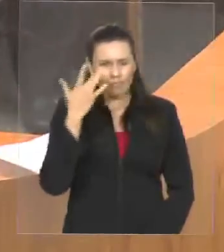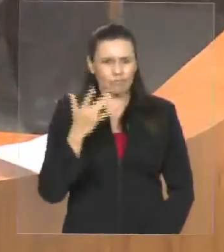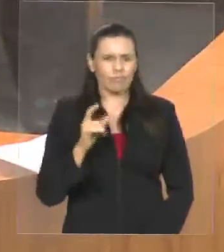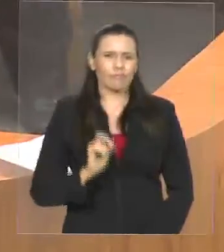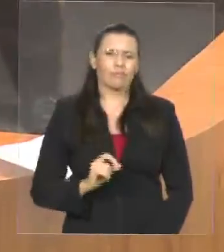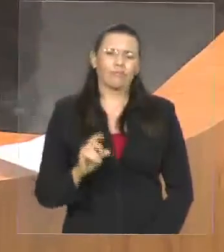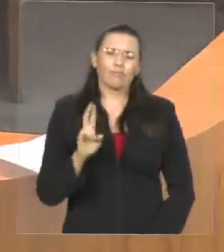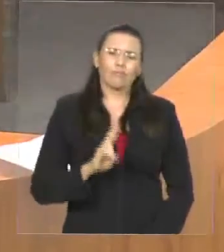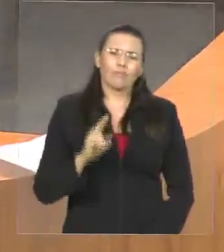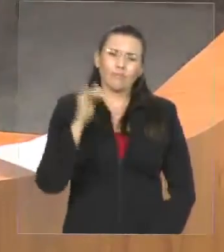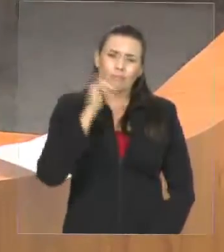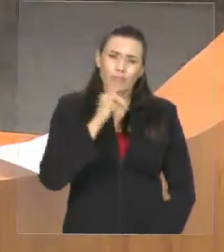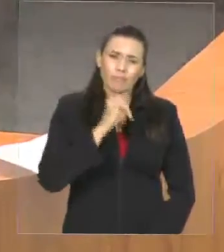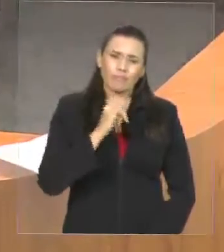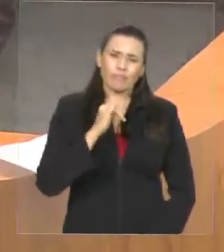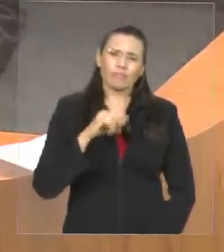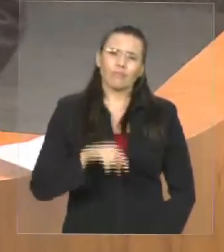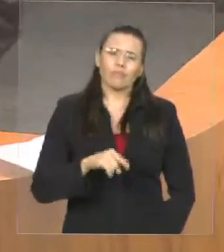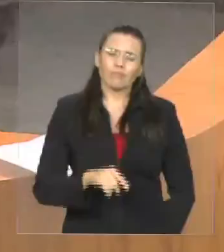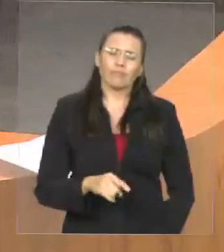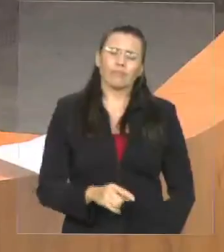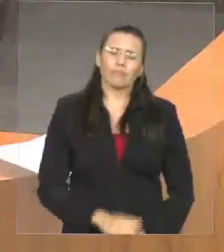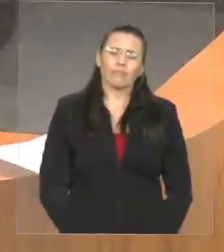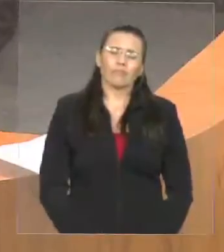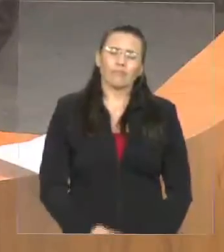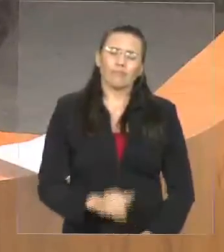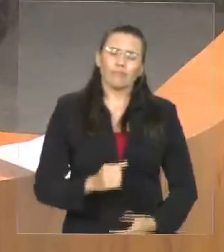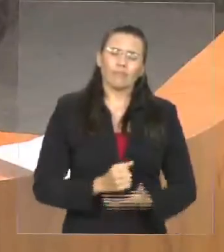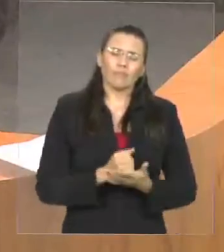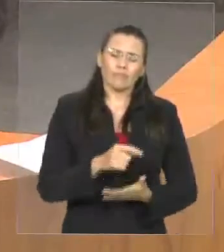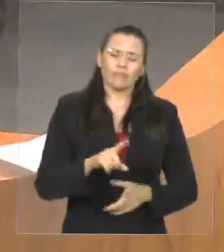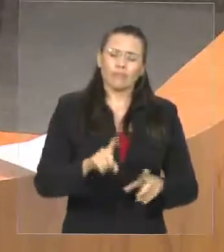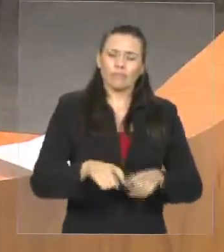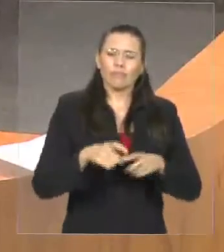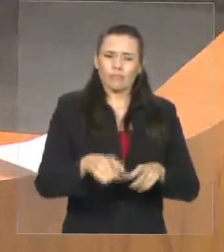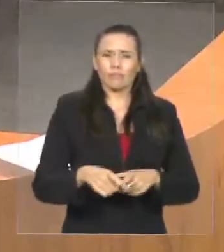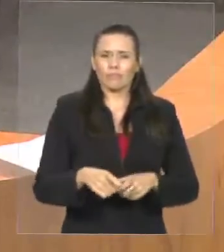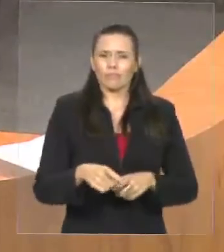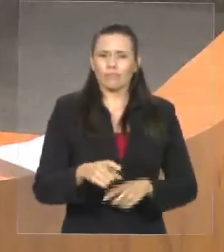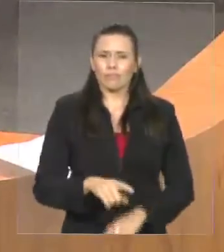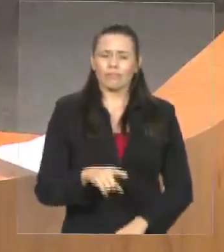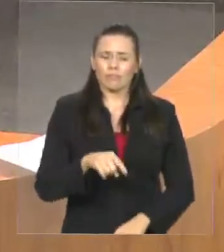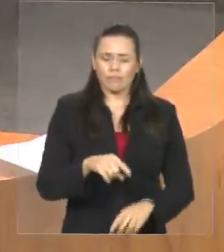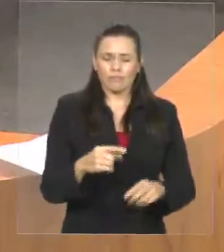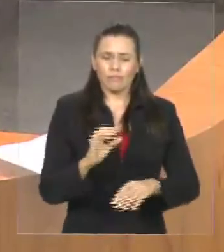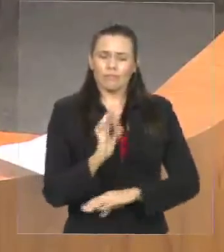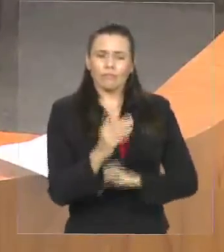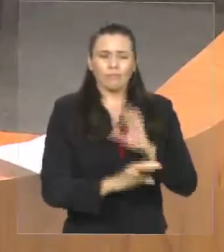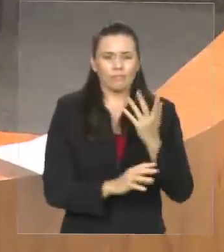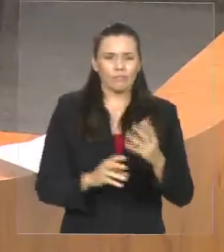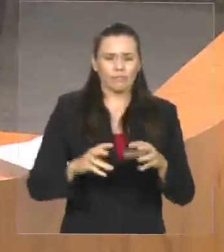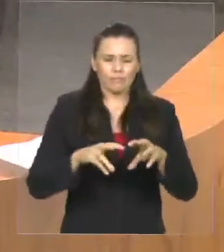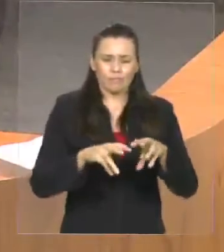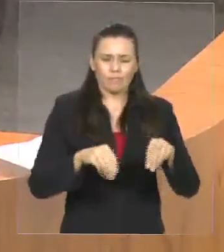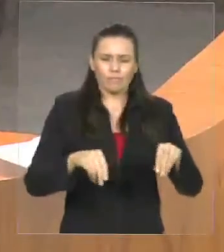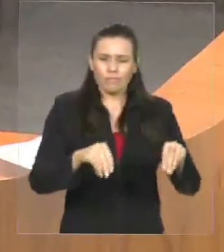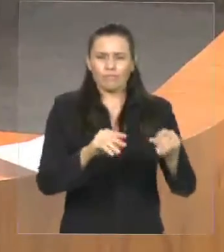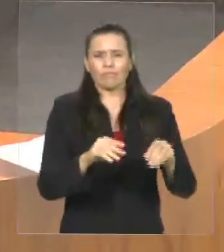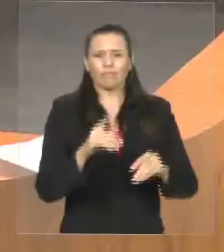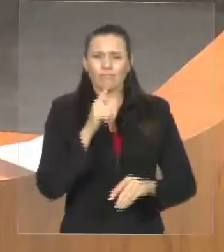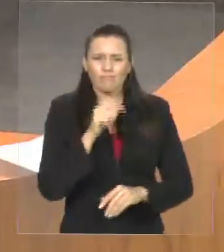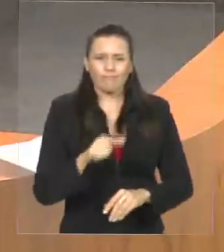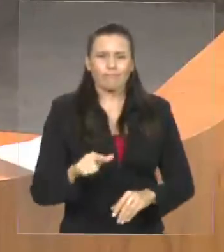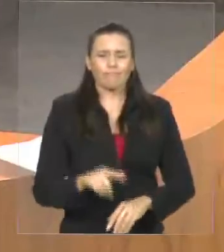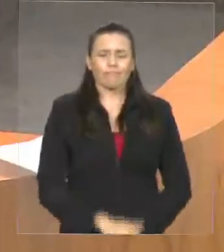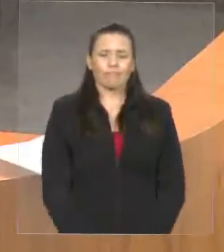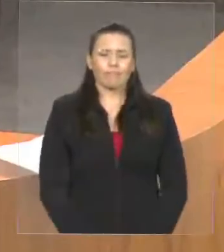para 27%. A gasolina e o álcool, em que pese não tem óleo diesel, mas nós temos não